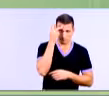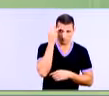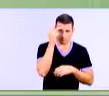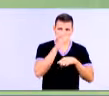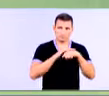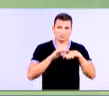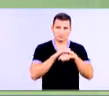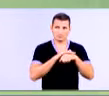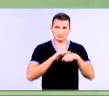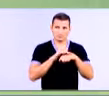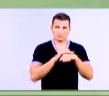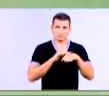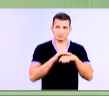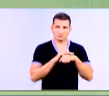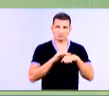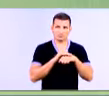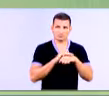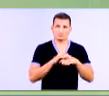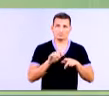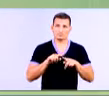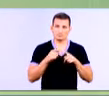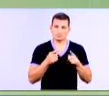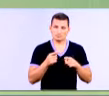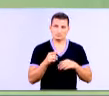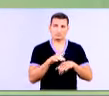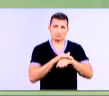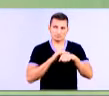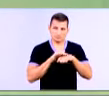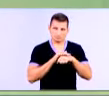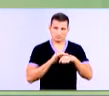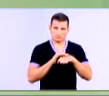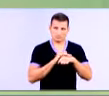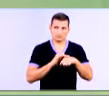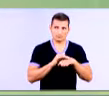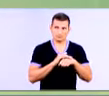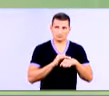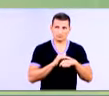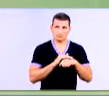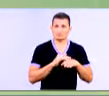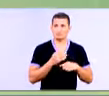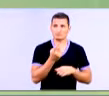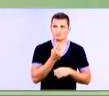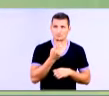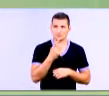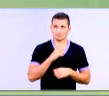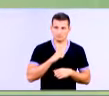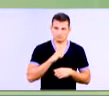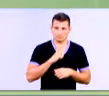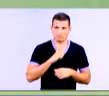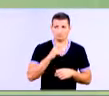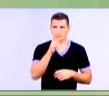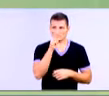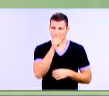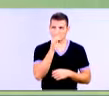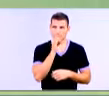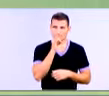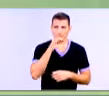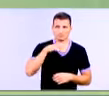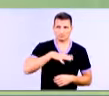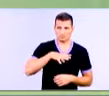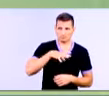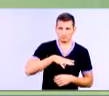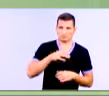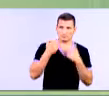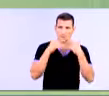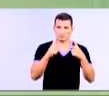né? Só que essa conversa que a gente vai ter, né, a gente utiliza aqui no caso a língua portuguesa, com o computador,